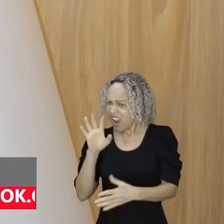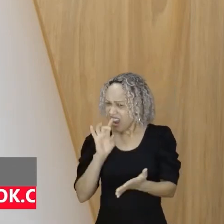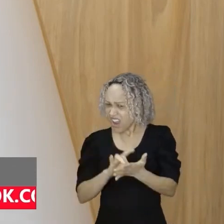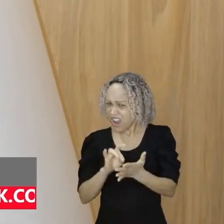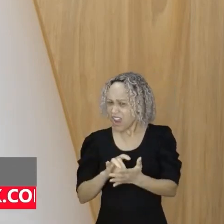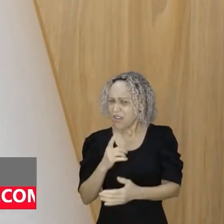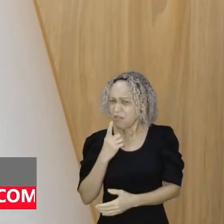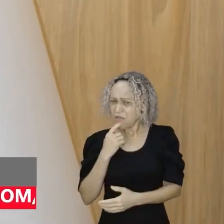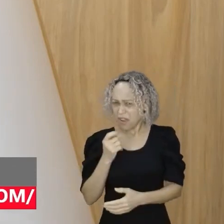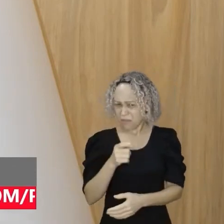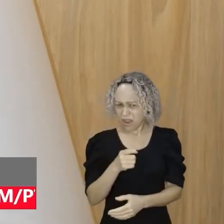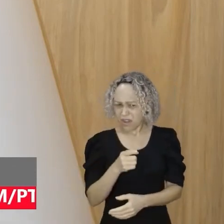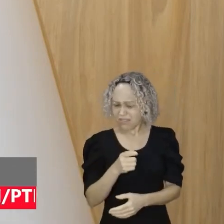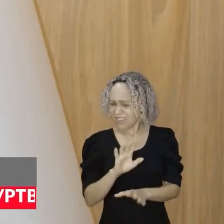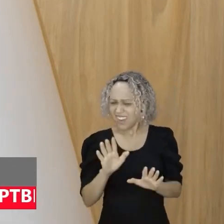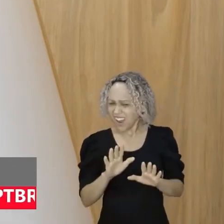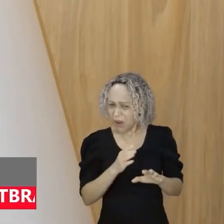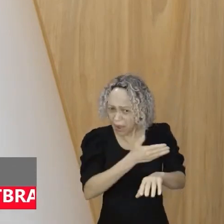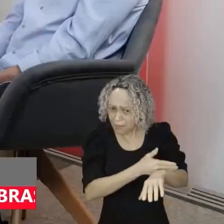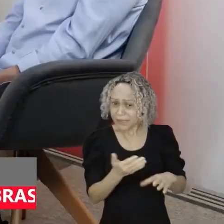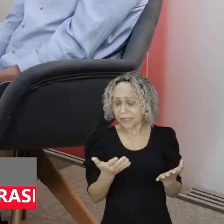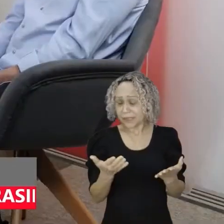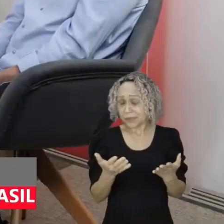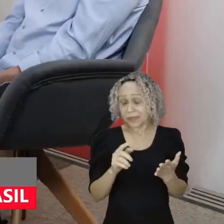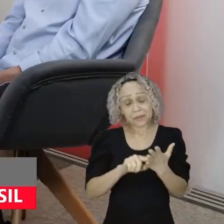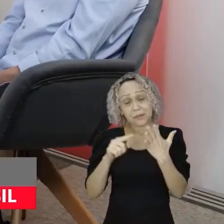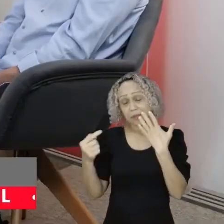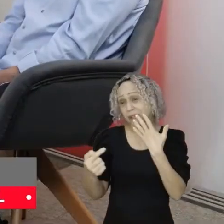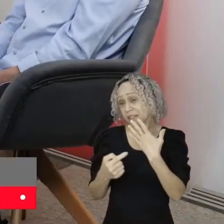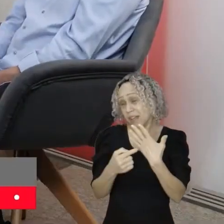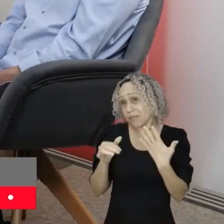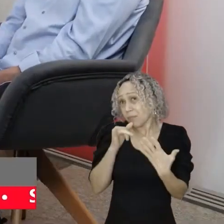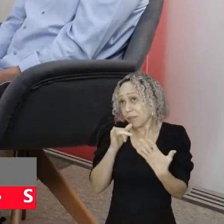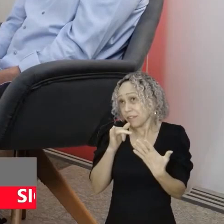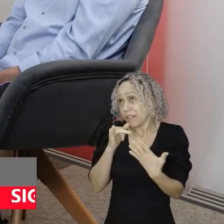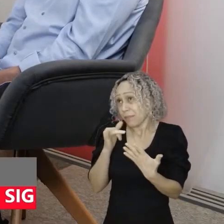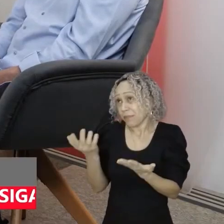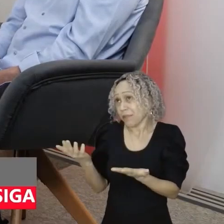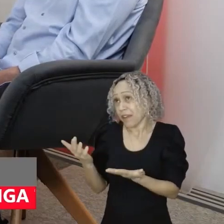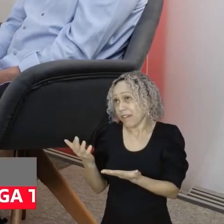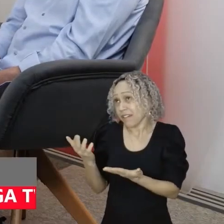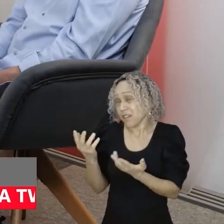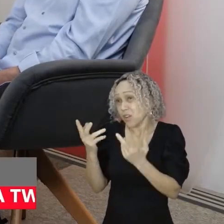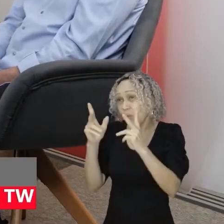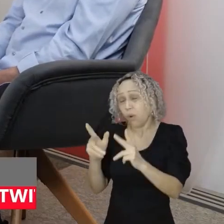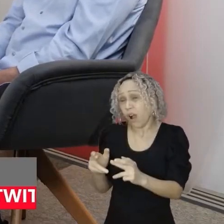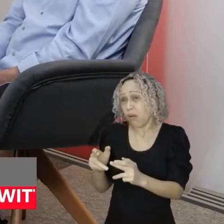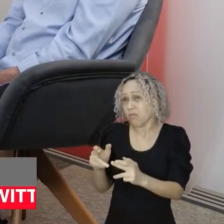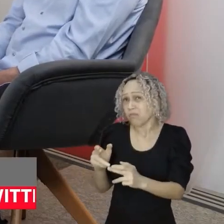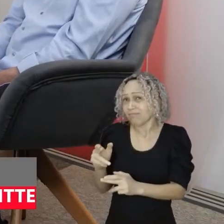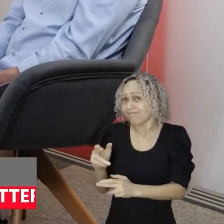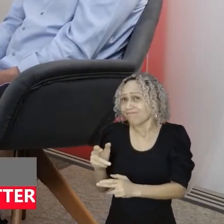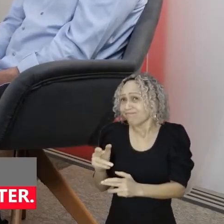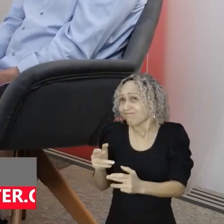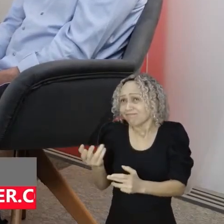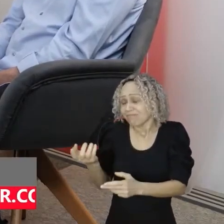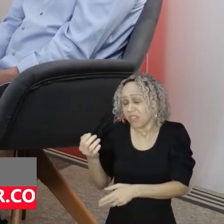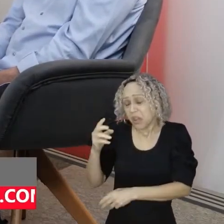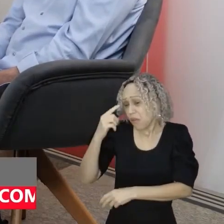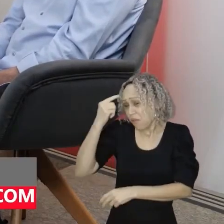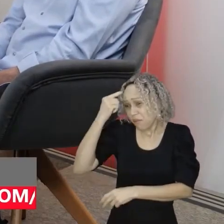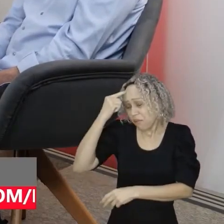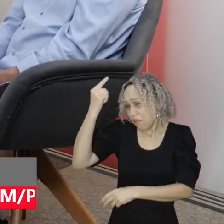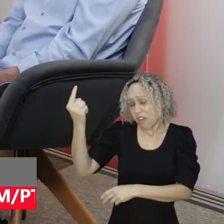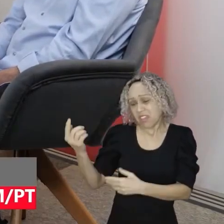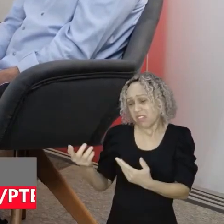tinha ganhado as eleições. Então, era uma tese muito esdrúxula. Então, acho que isso ficou completamente desmoralizado. Acho que a oposição sai